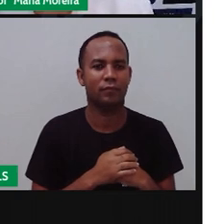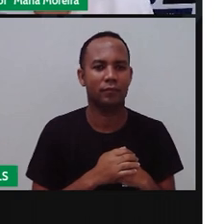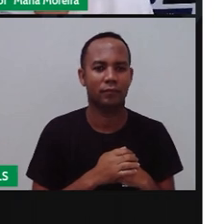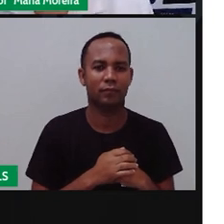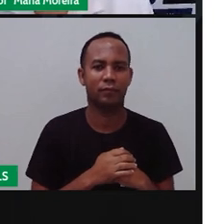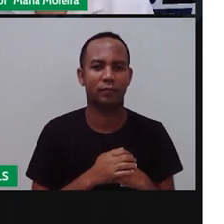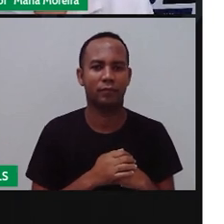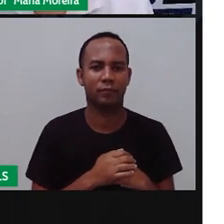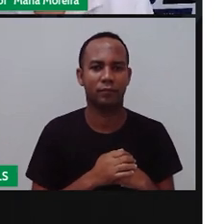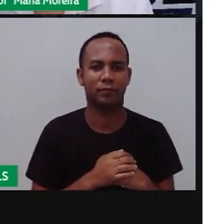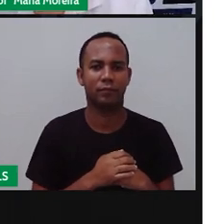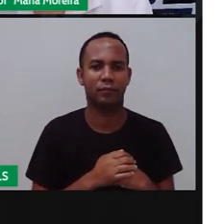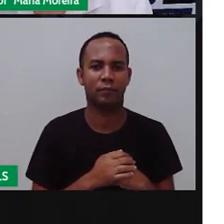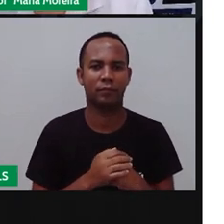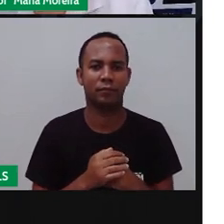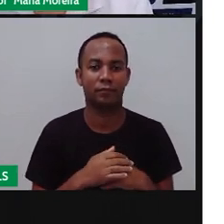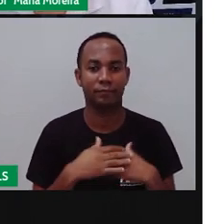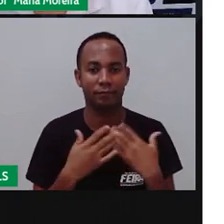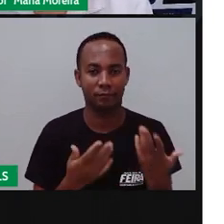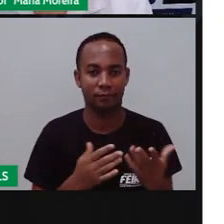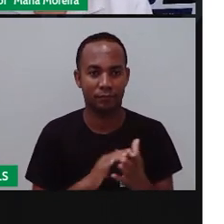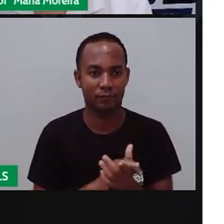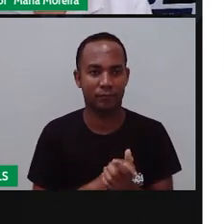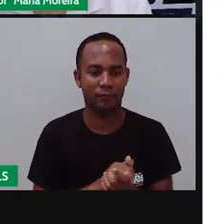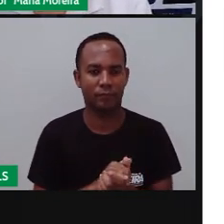faz. Vamos lá.